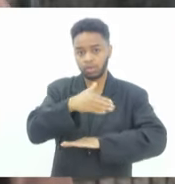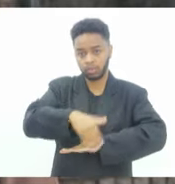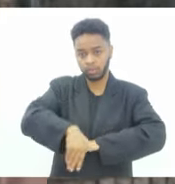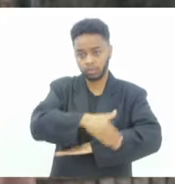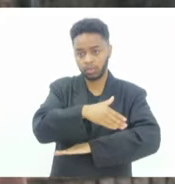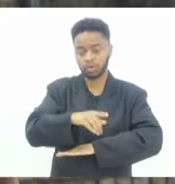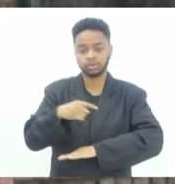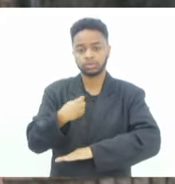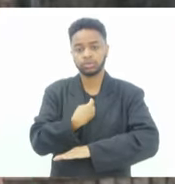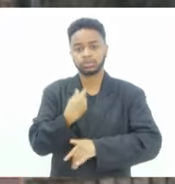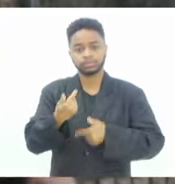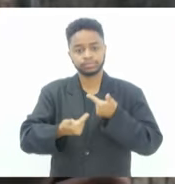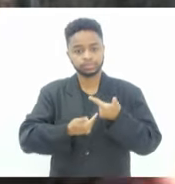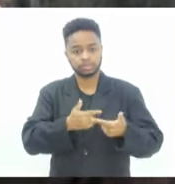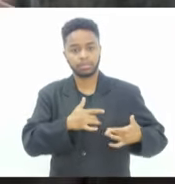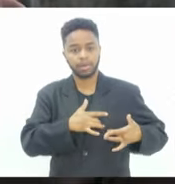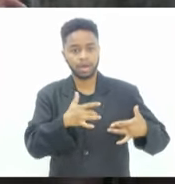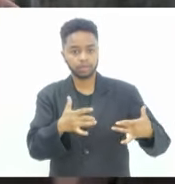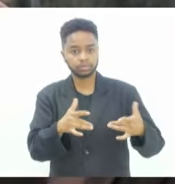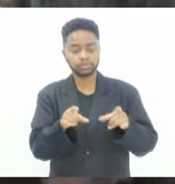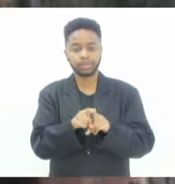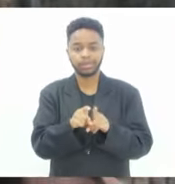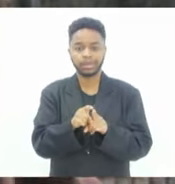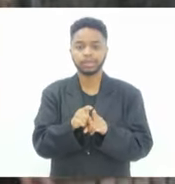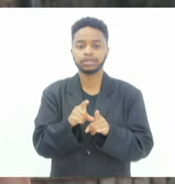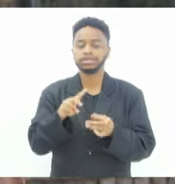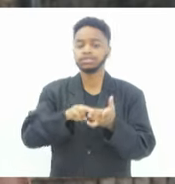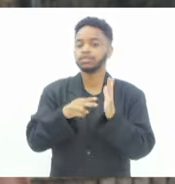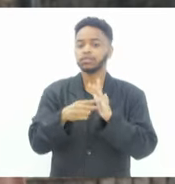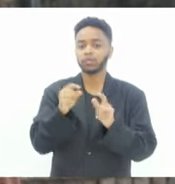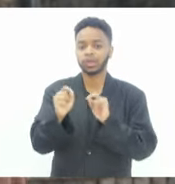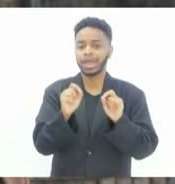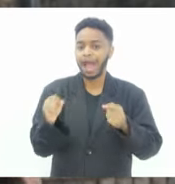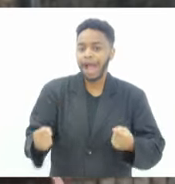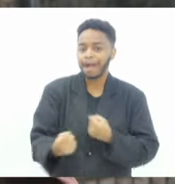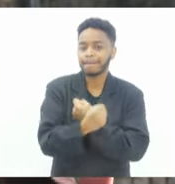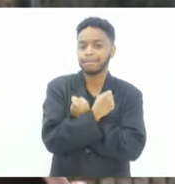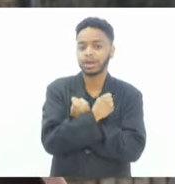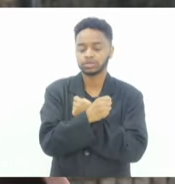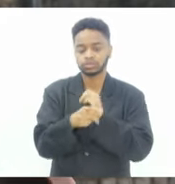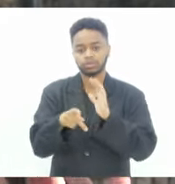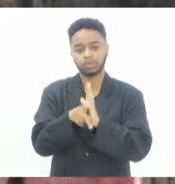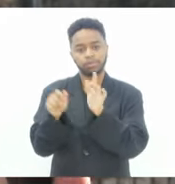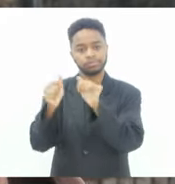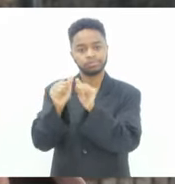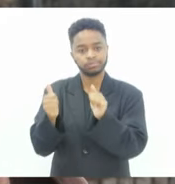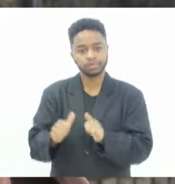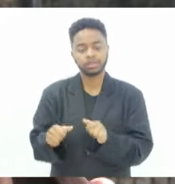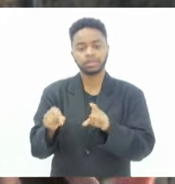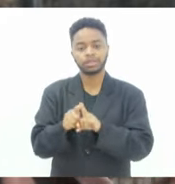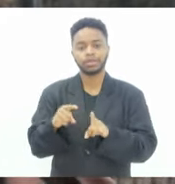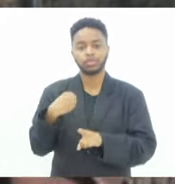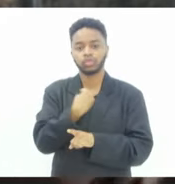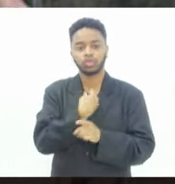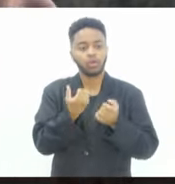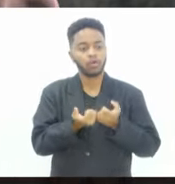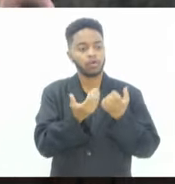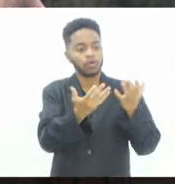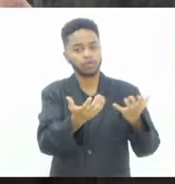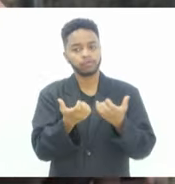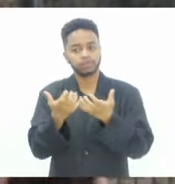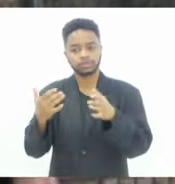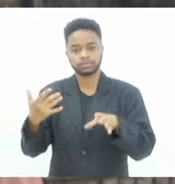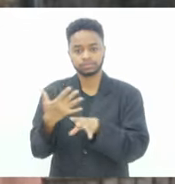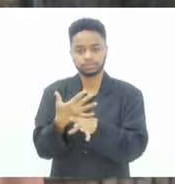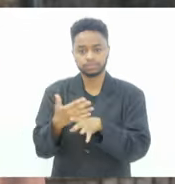de Solidariedade. É um grande abraço que Santo Antônio, que o convento, desejam oferecer à cidade